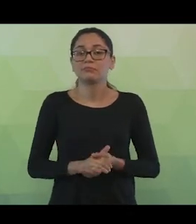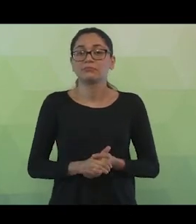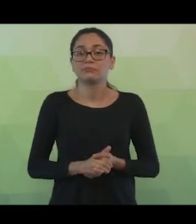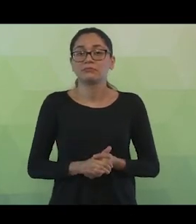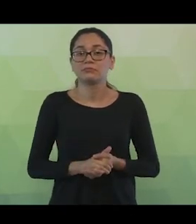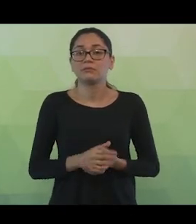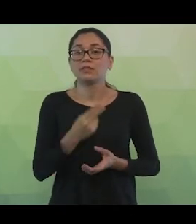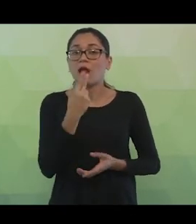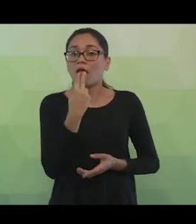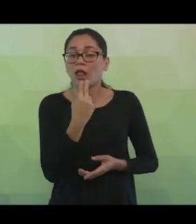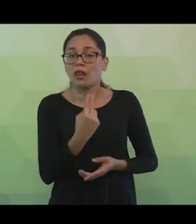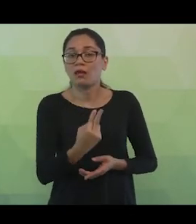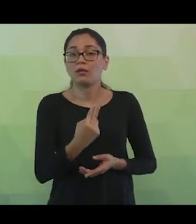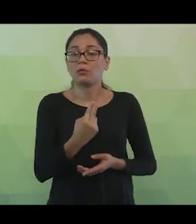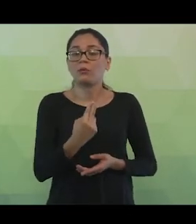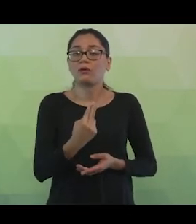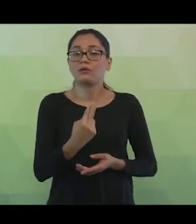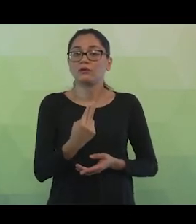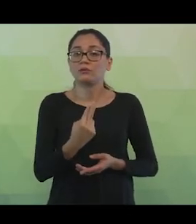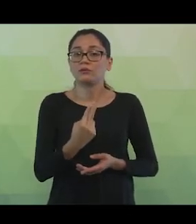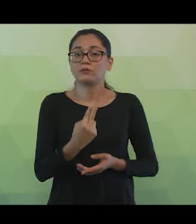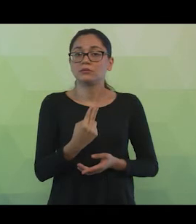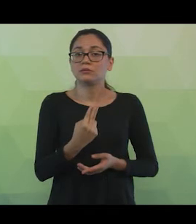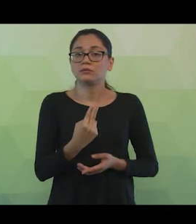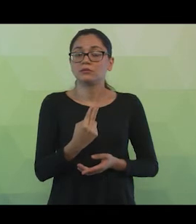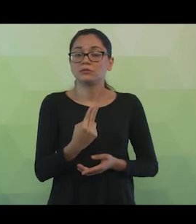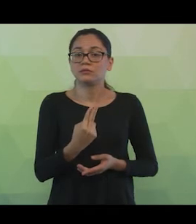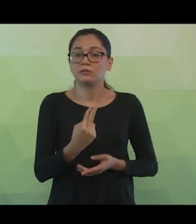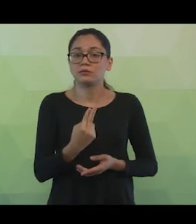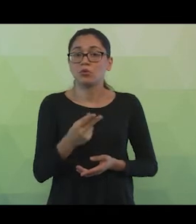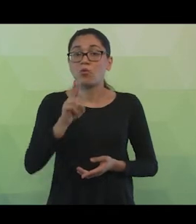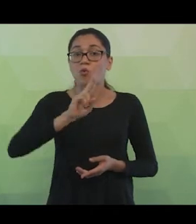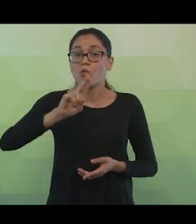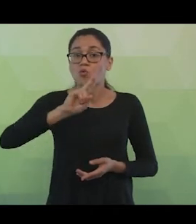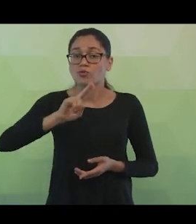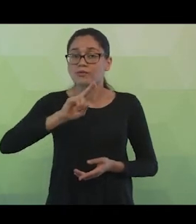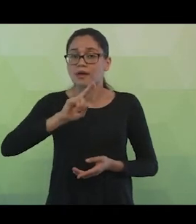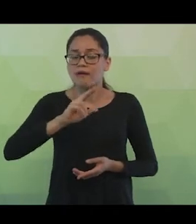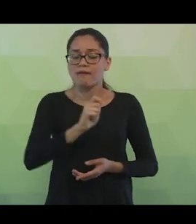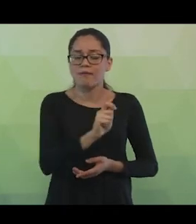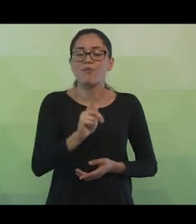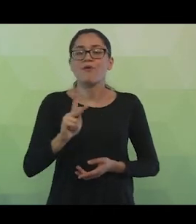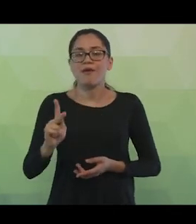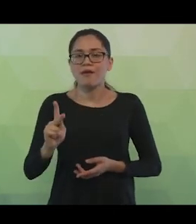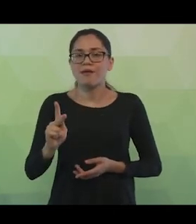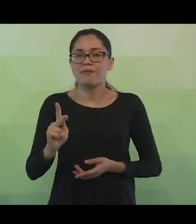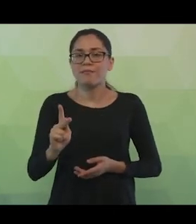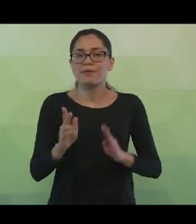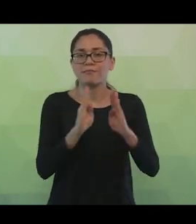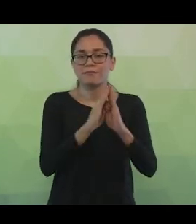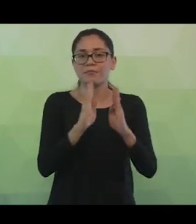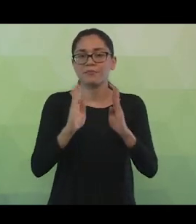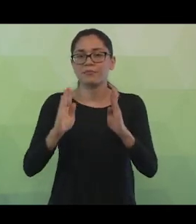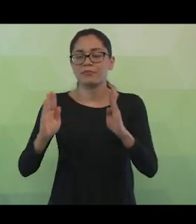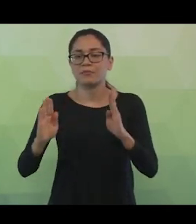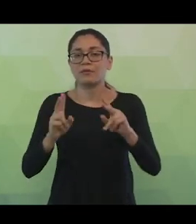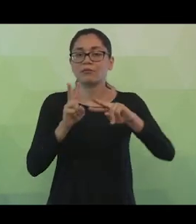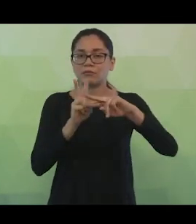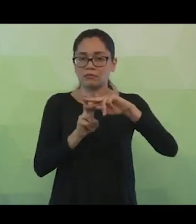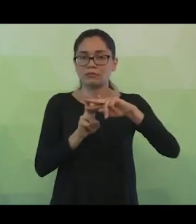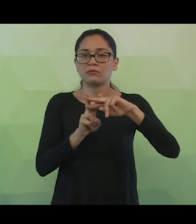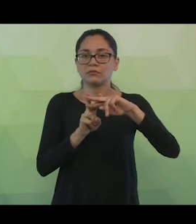a linguagem, a língua que vai ser utilizada no programa. Então, vamos incluir uma biblioteca,